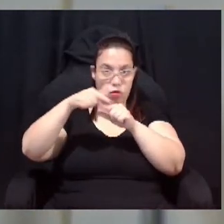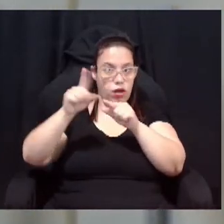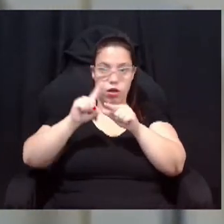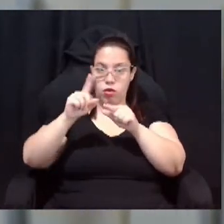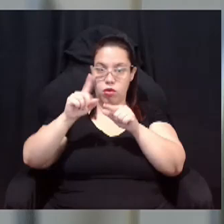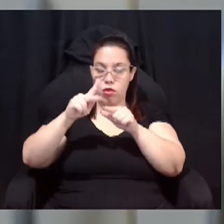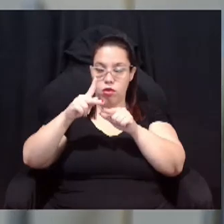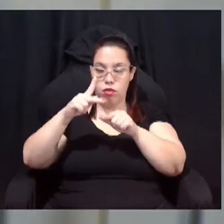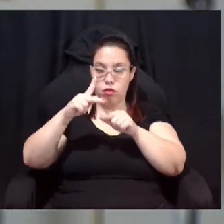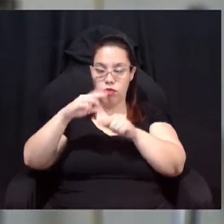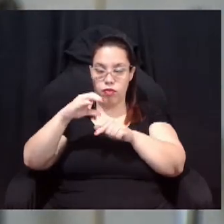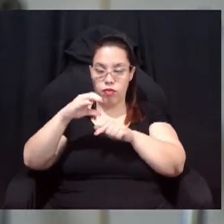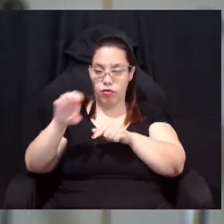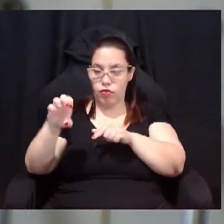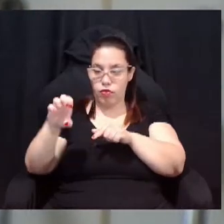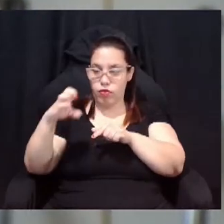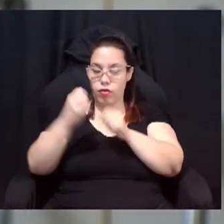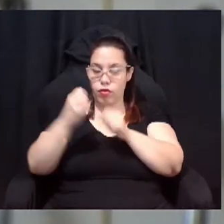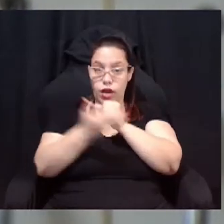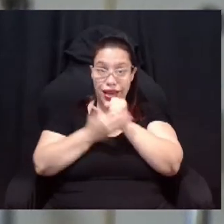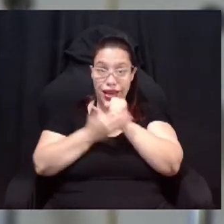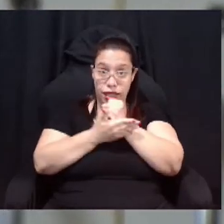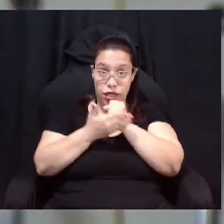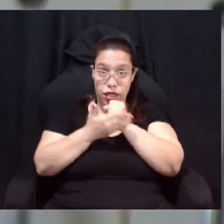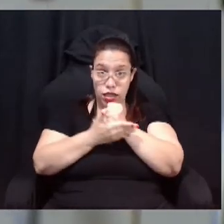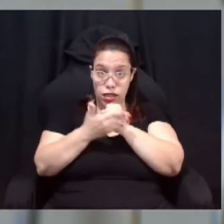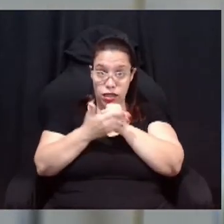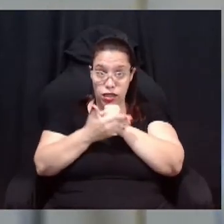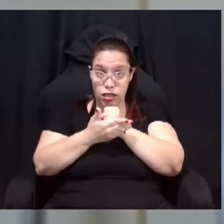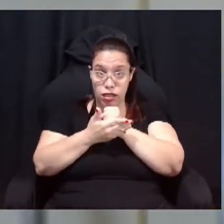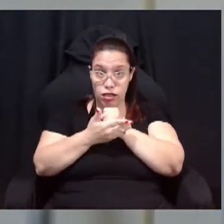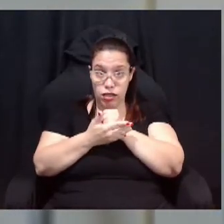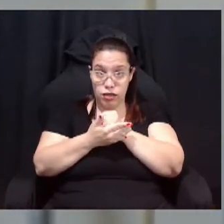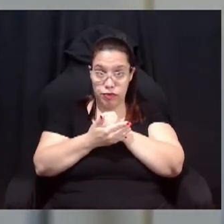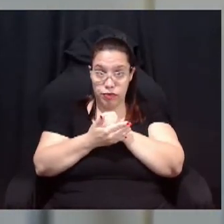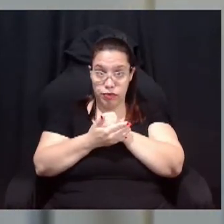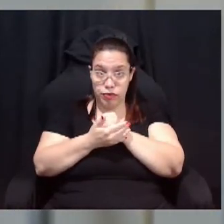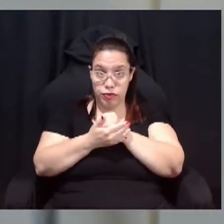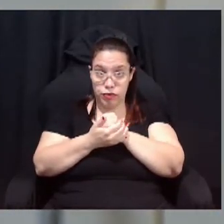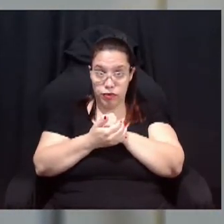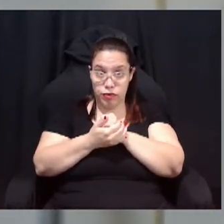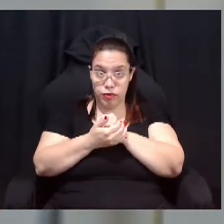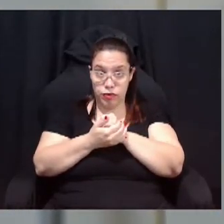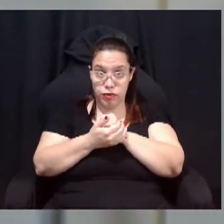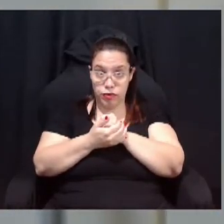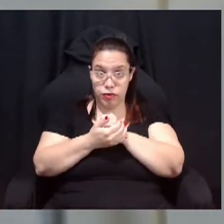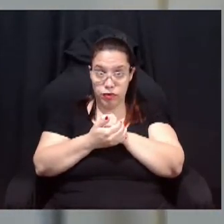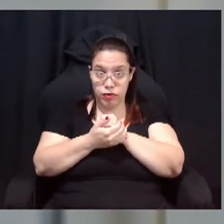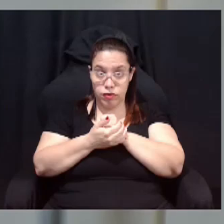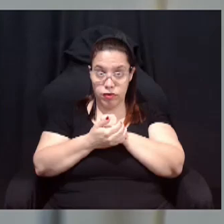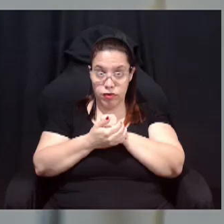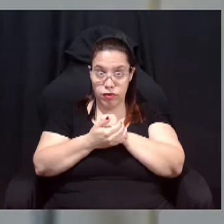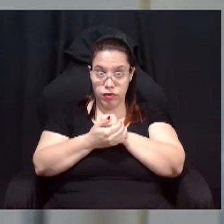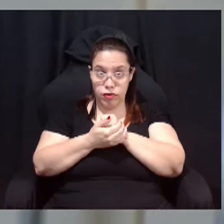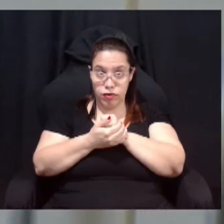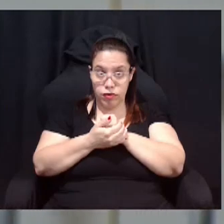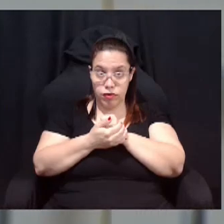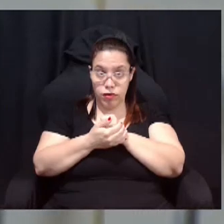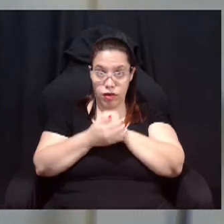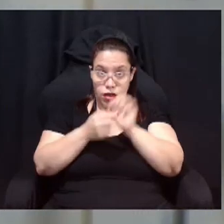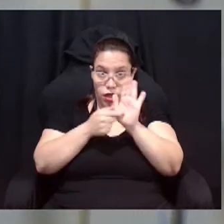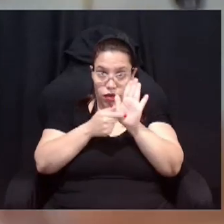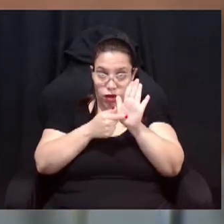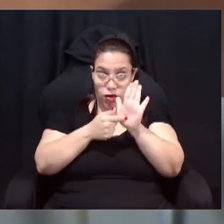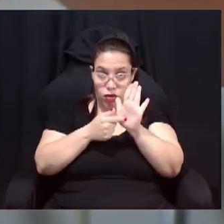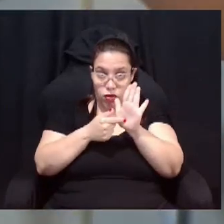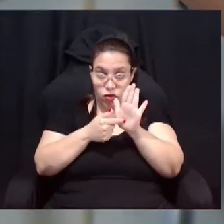bem na base dela. Tá? Ok. Ó, não pegou por cima, tá bem de baixo. Sim. E eu